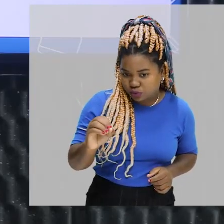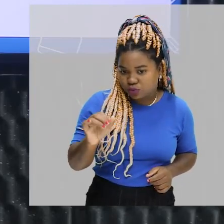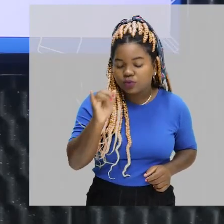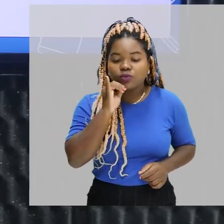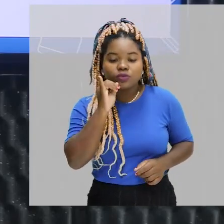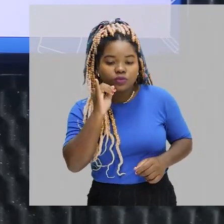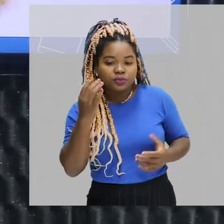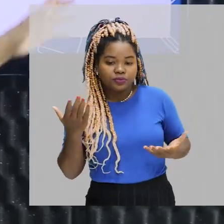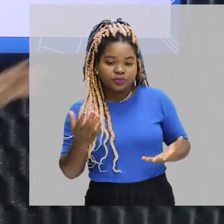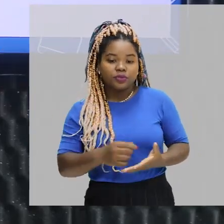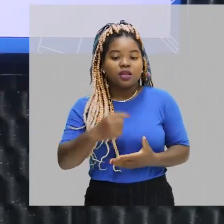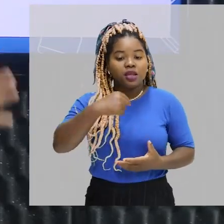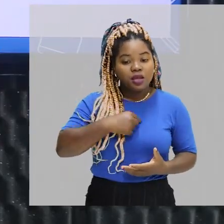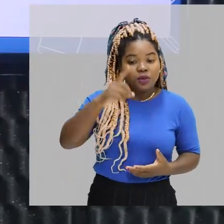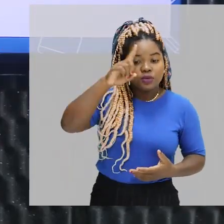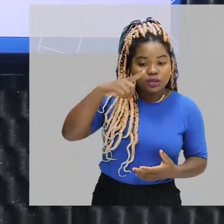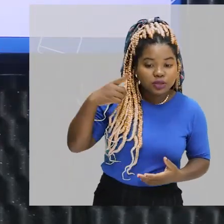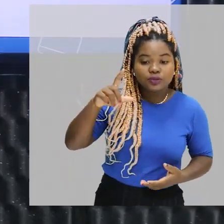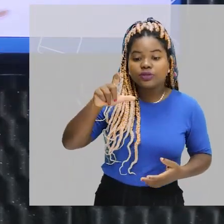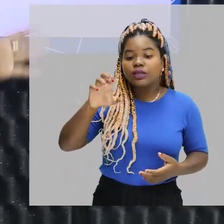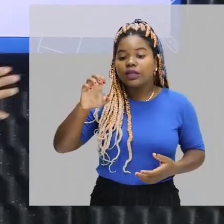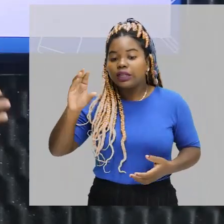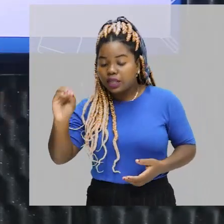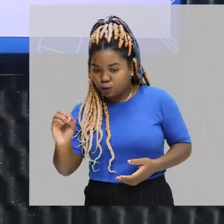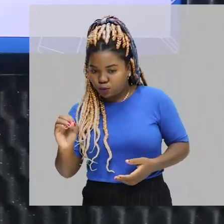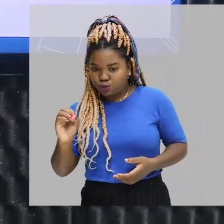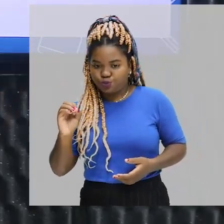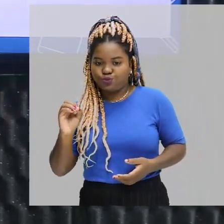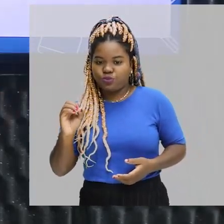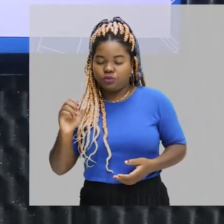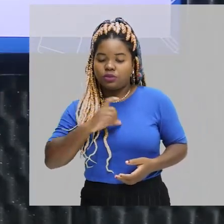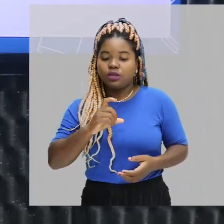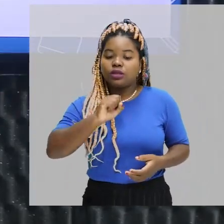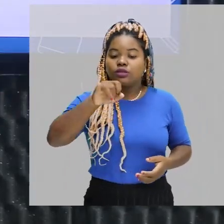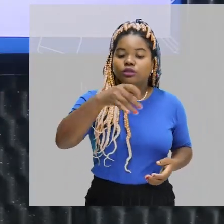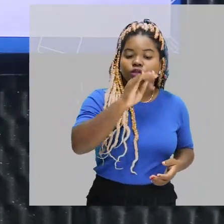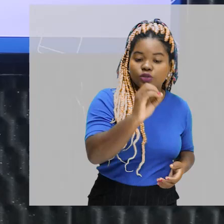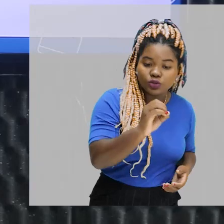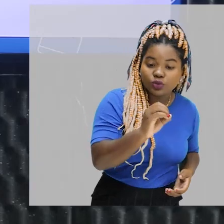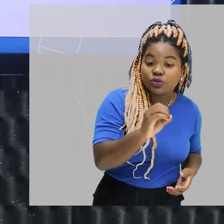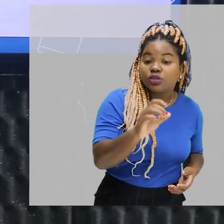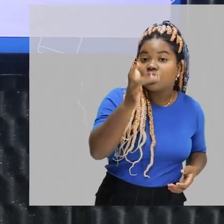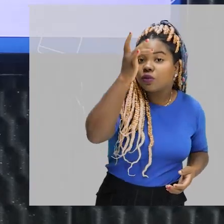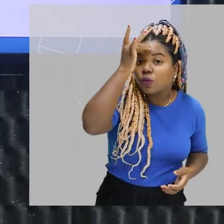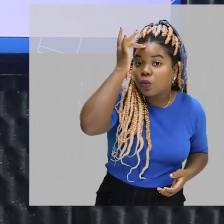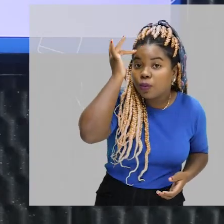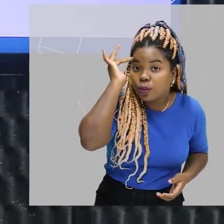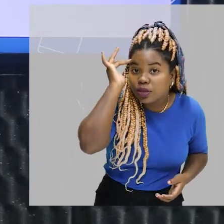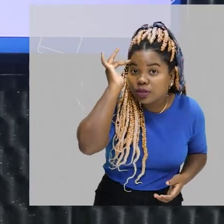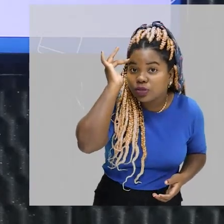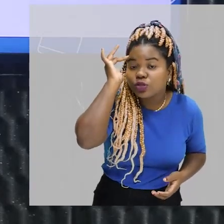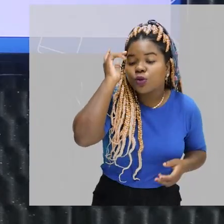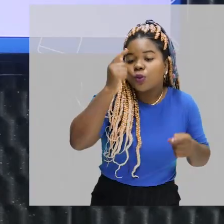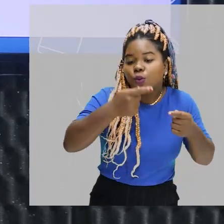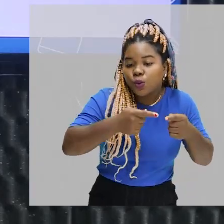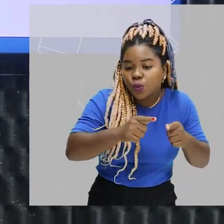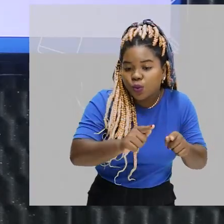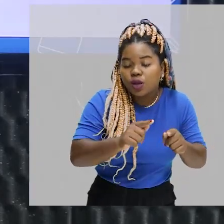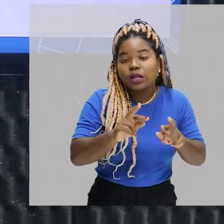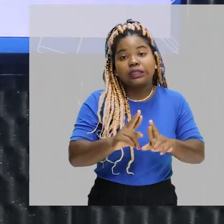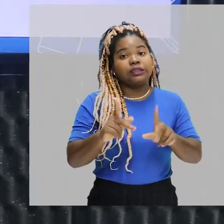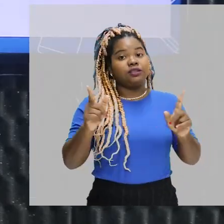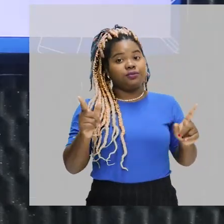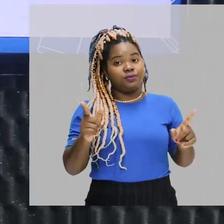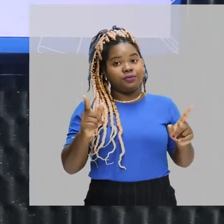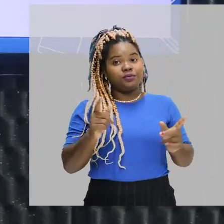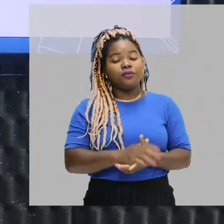Eu, Deusa e Léo, por exemplo. Então, a gente tem aqui sujeito formado com pessoas gramaticais diferentes. Ou